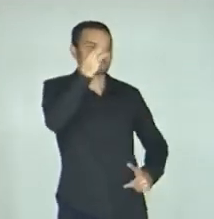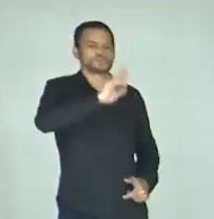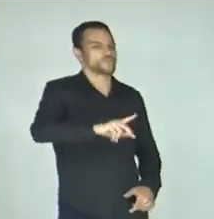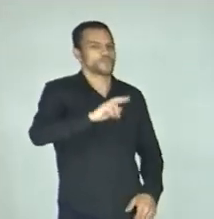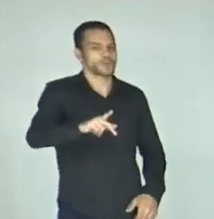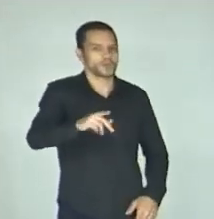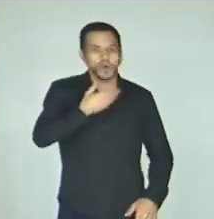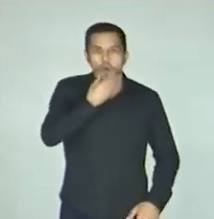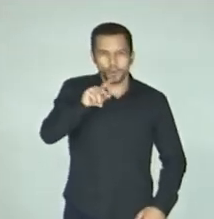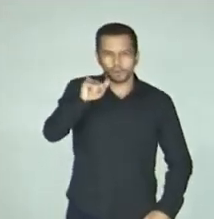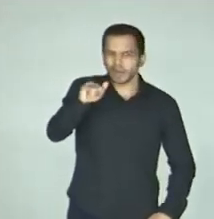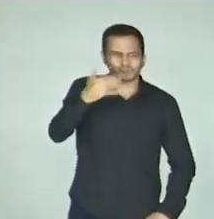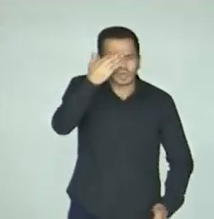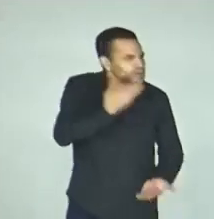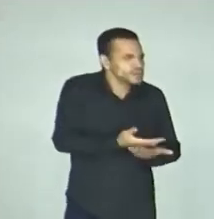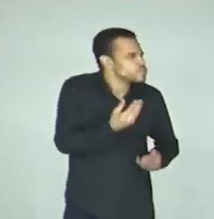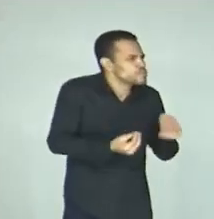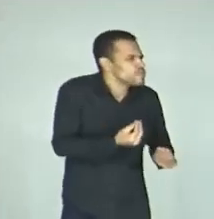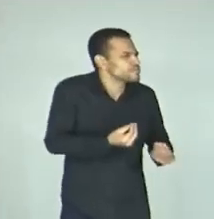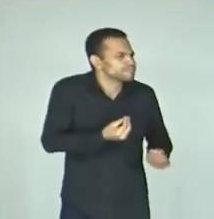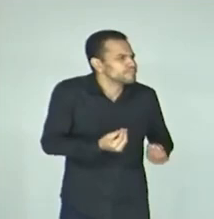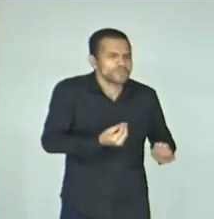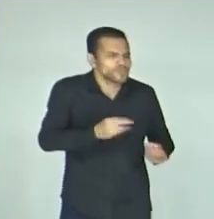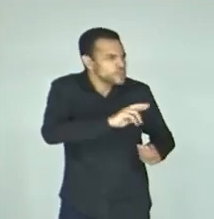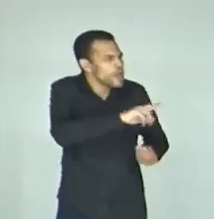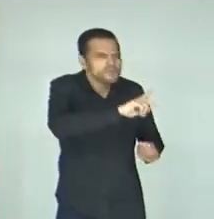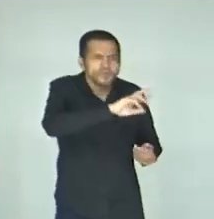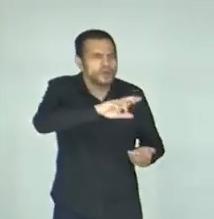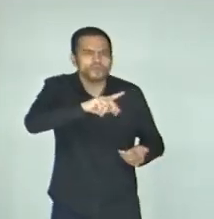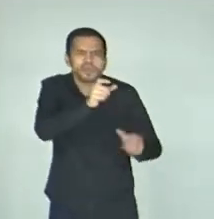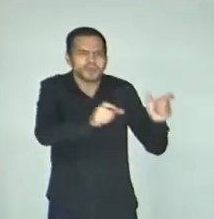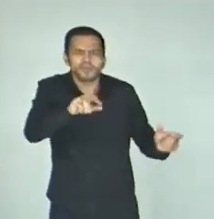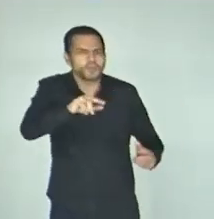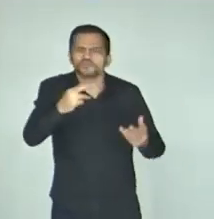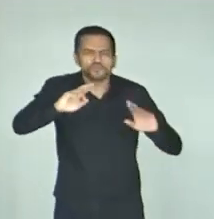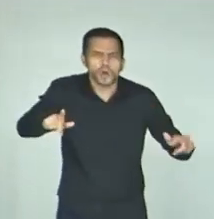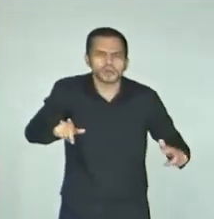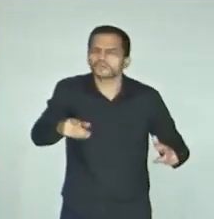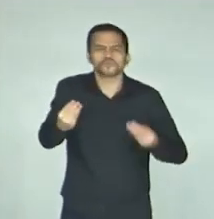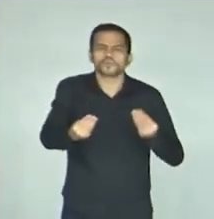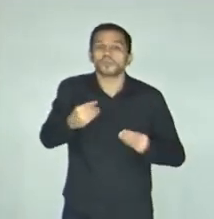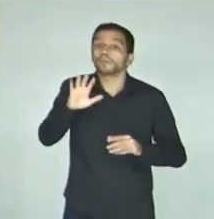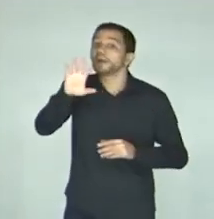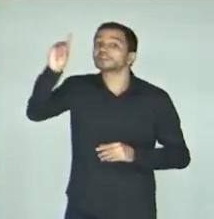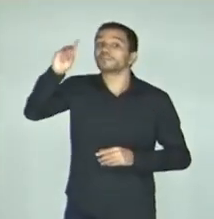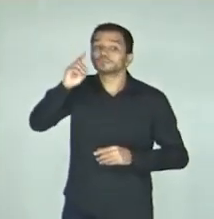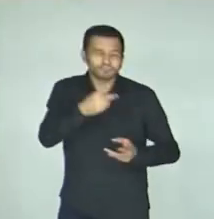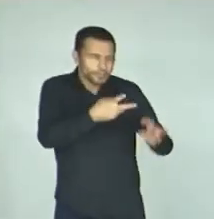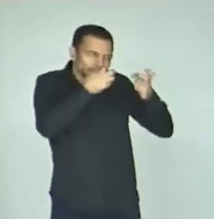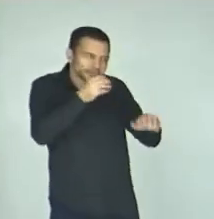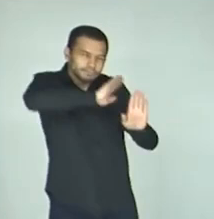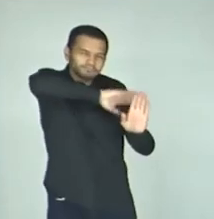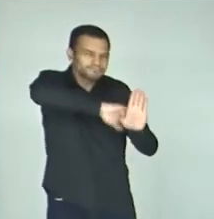ele tossindo todo menos o Davi Pois aquele que ninguém vê é o que eu vejo eu e Deus